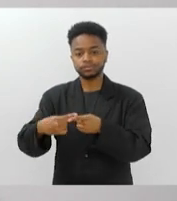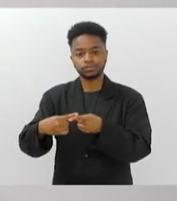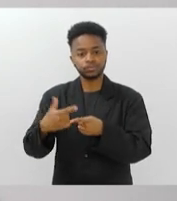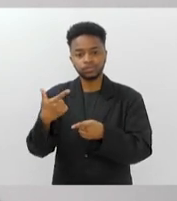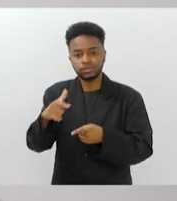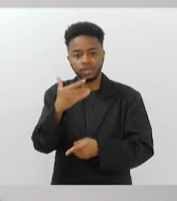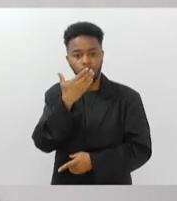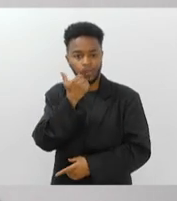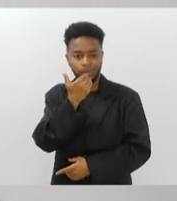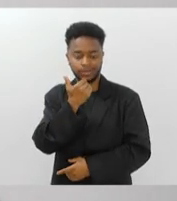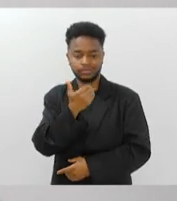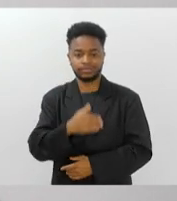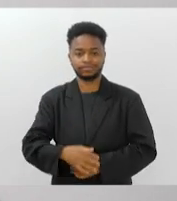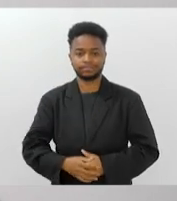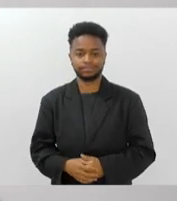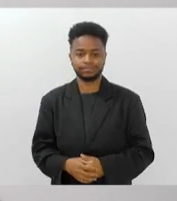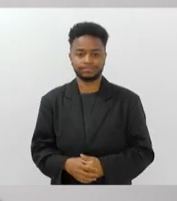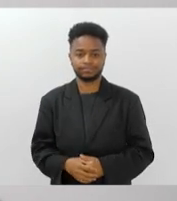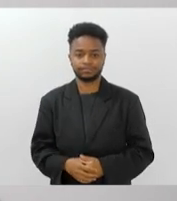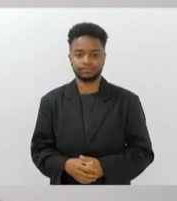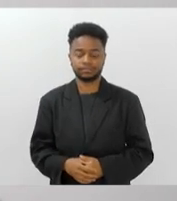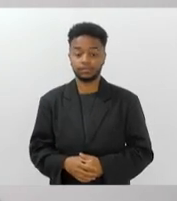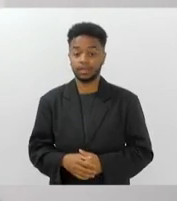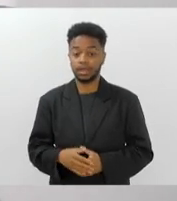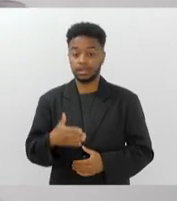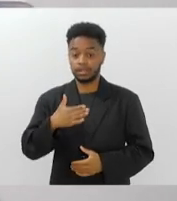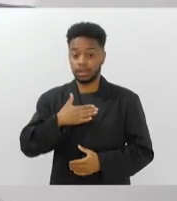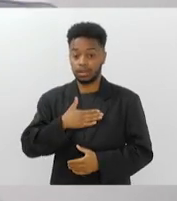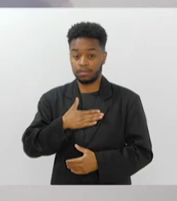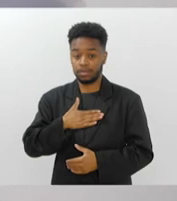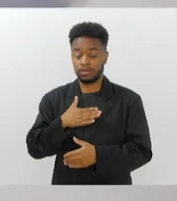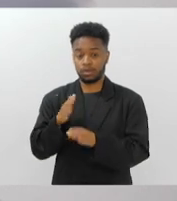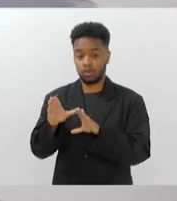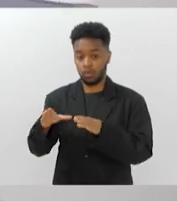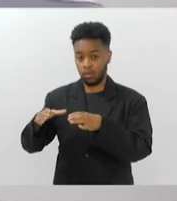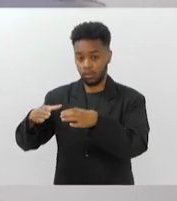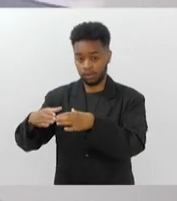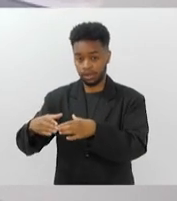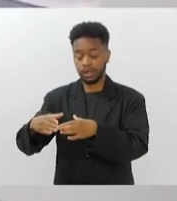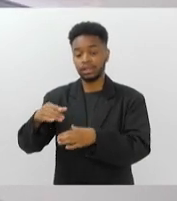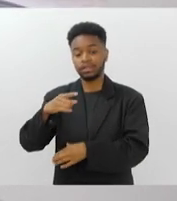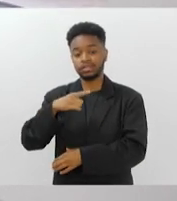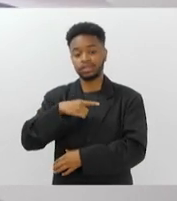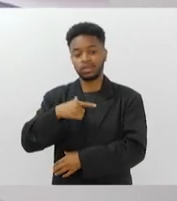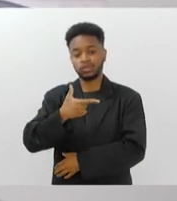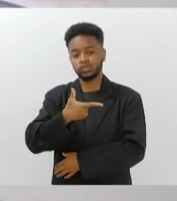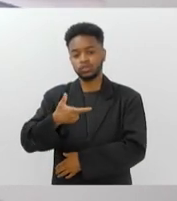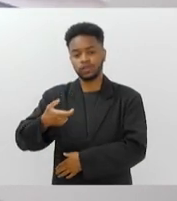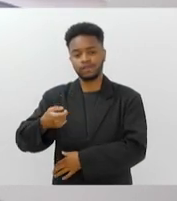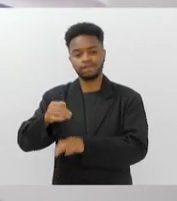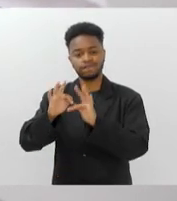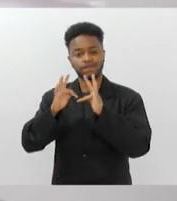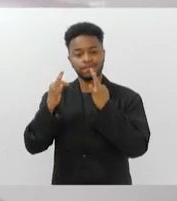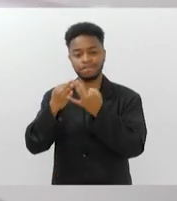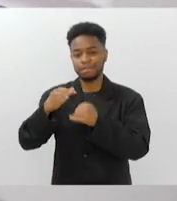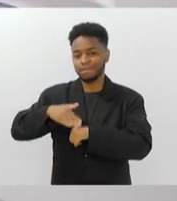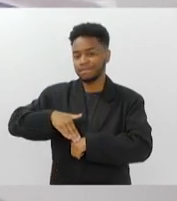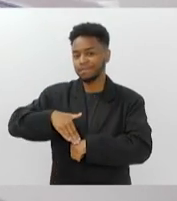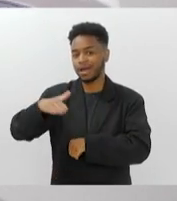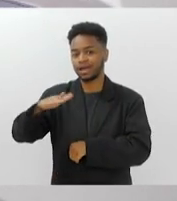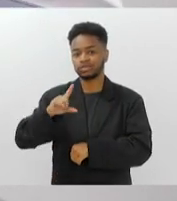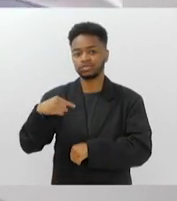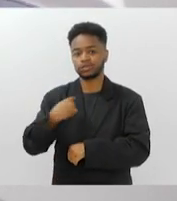que comer na minha unidade tenho mais de 200 famílias que são acolhida